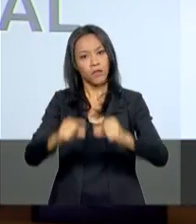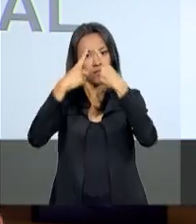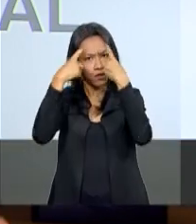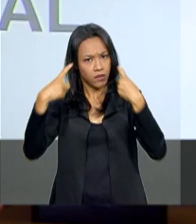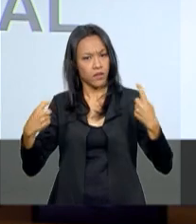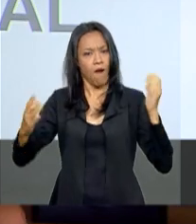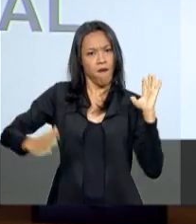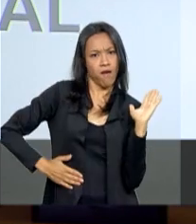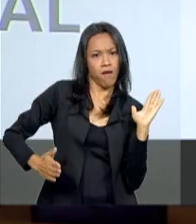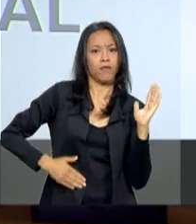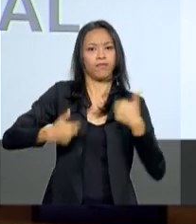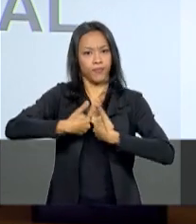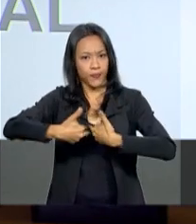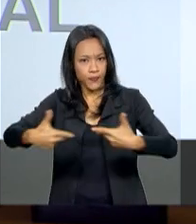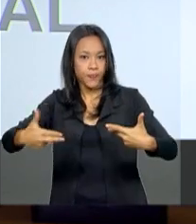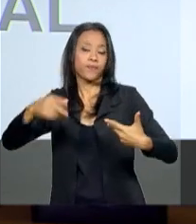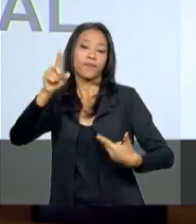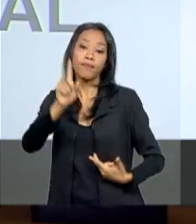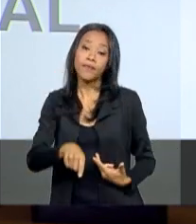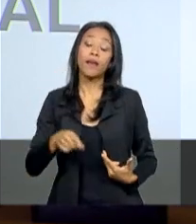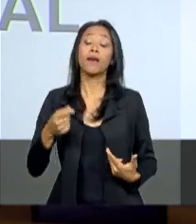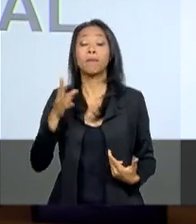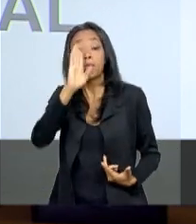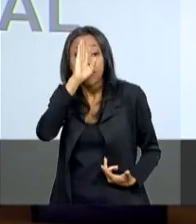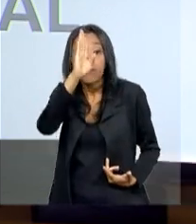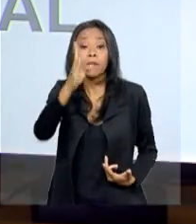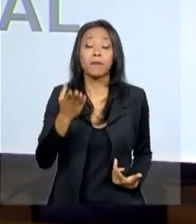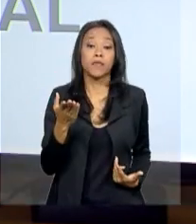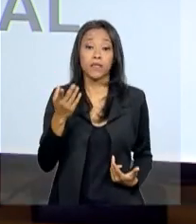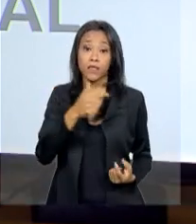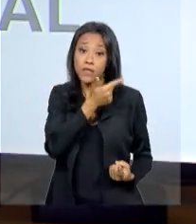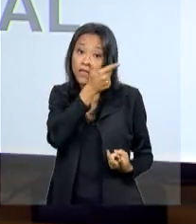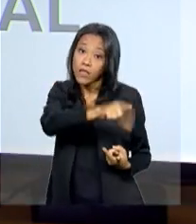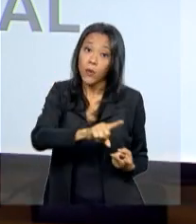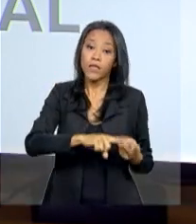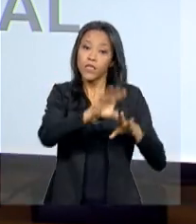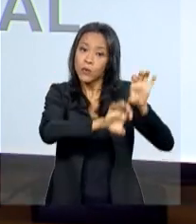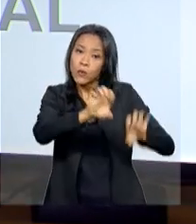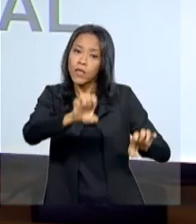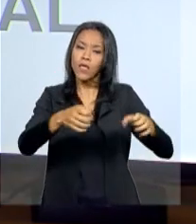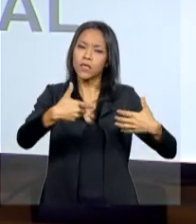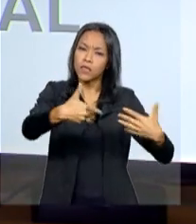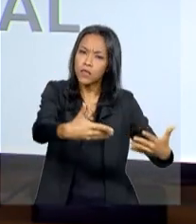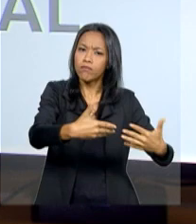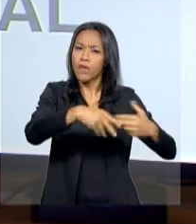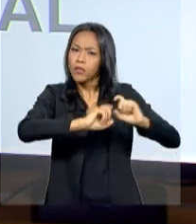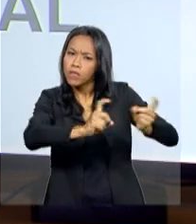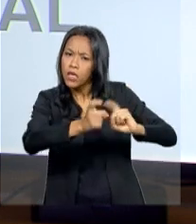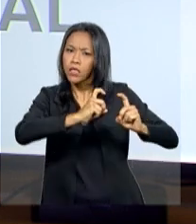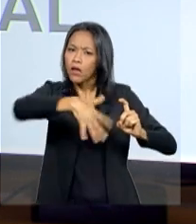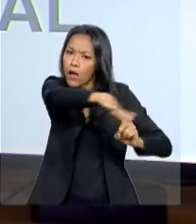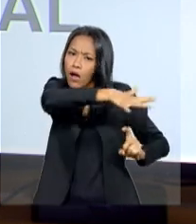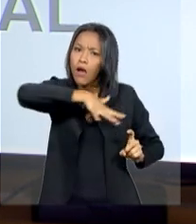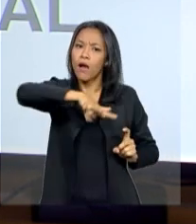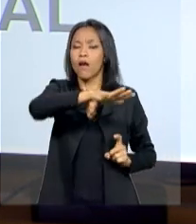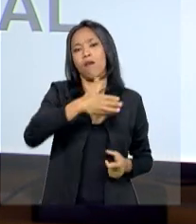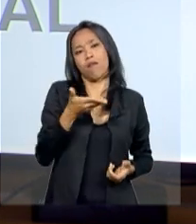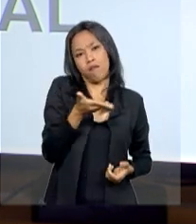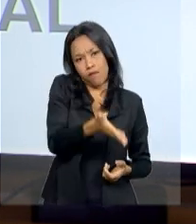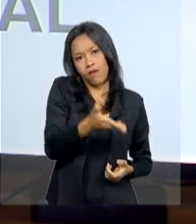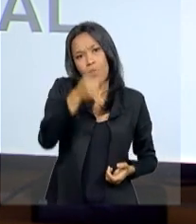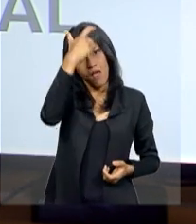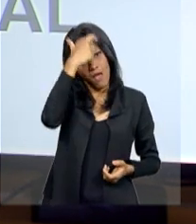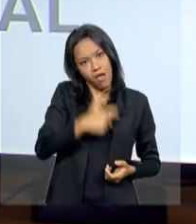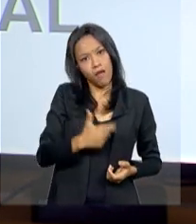das forças de segurança, principalmente. E as ações estruturantes são aquelas mais ligadas à atividade do